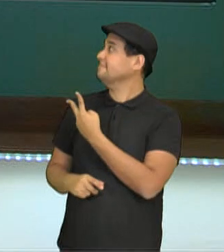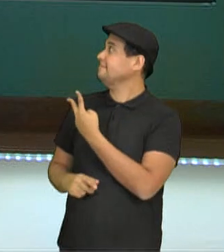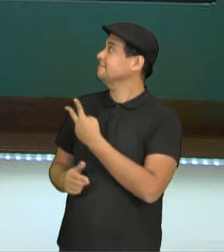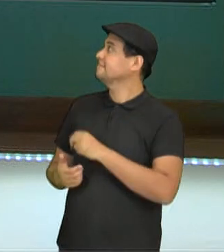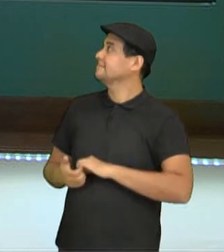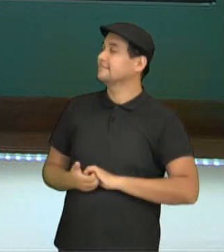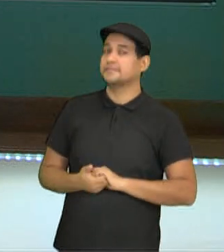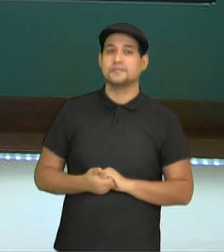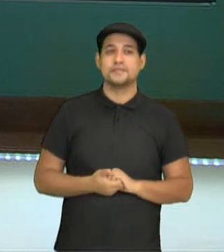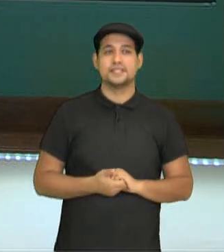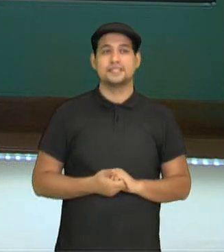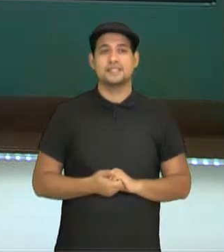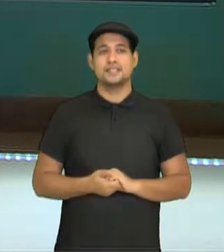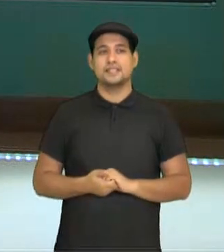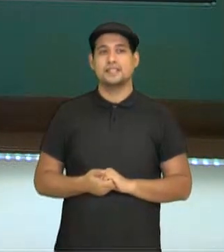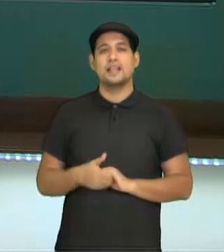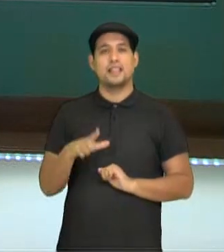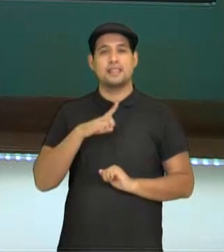desse